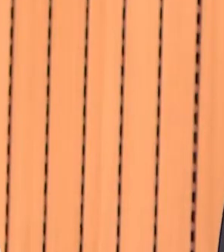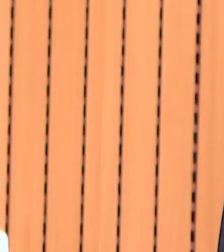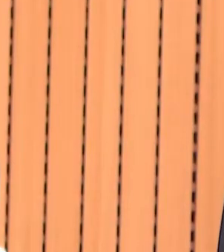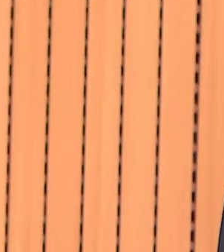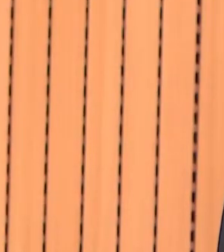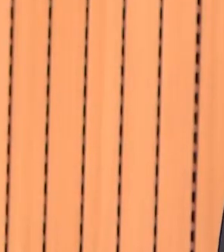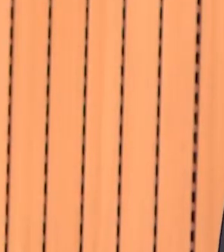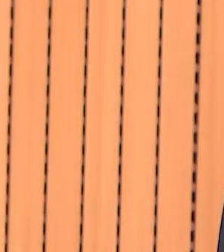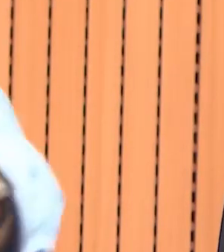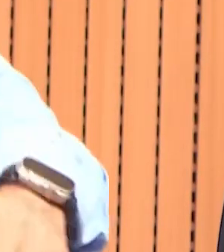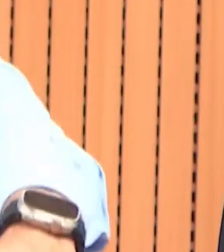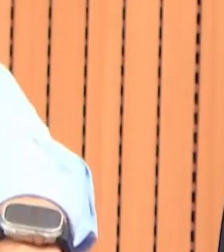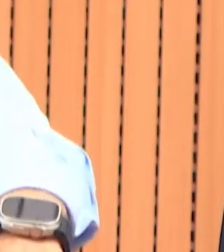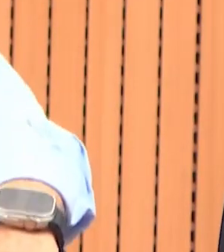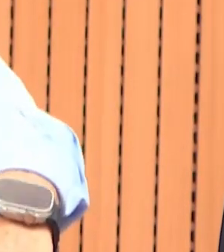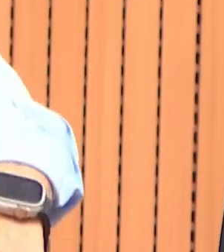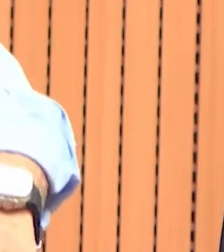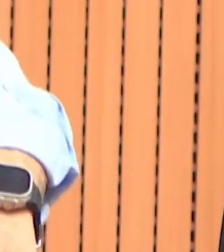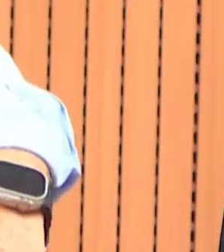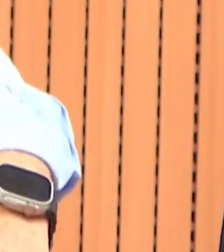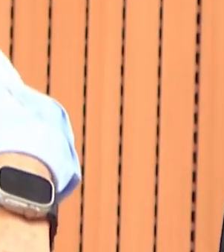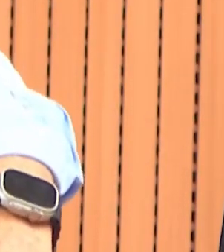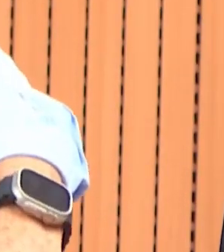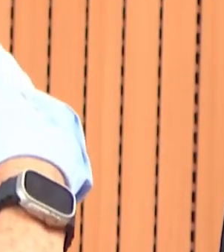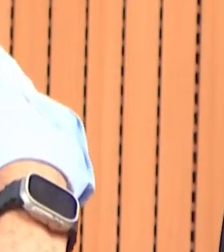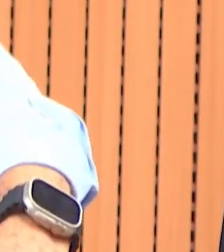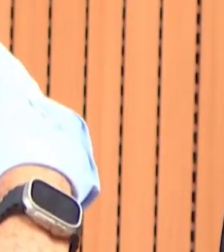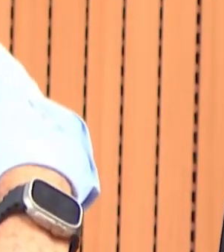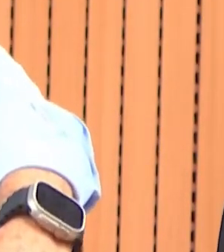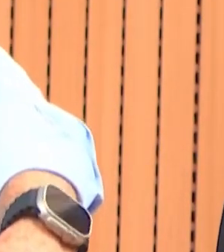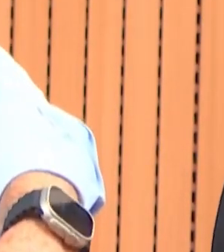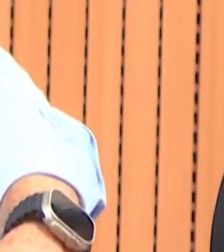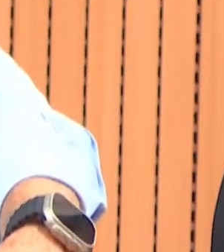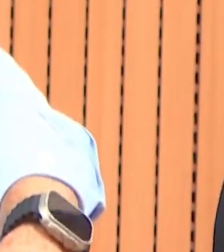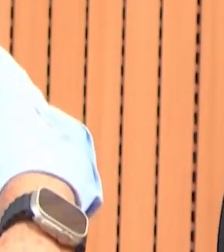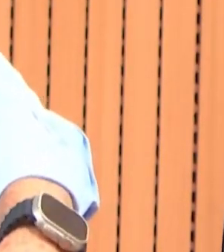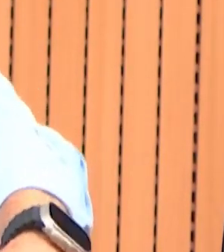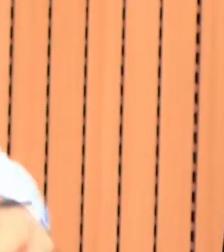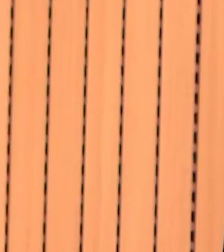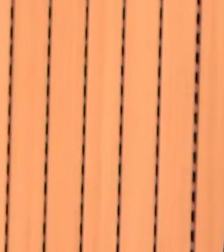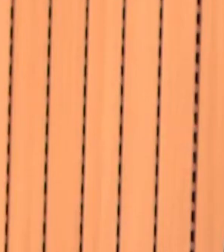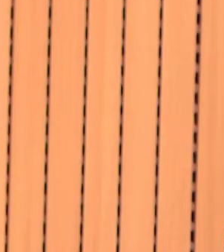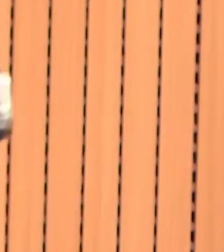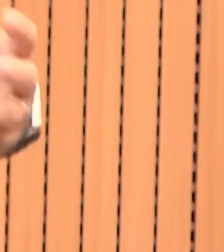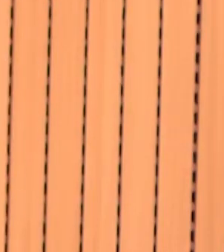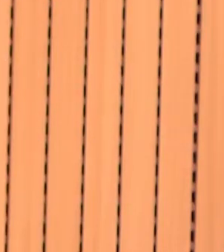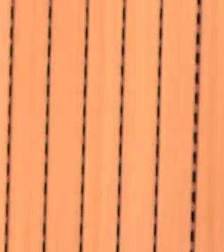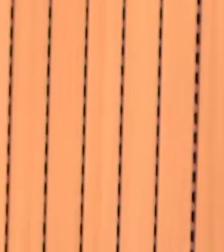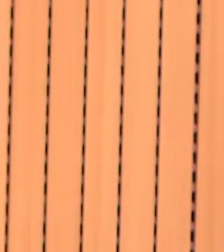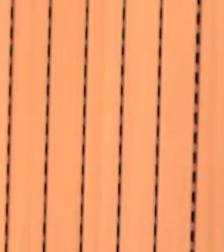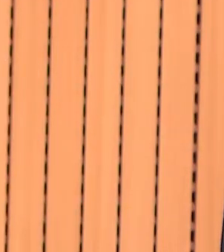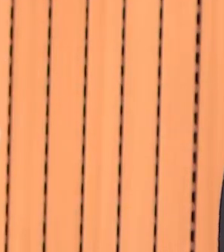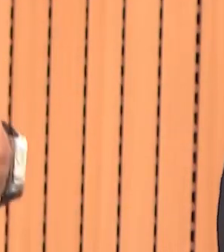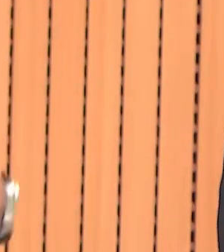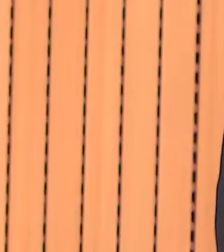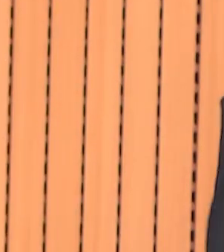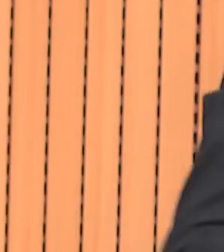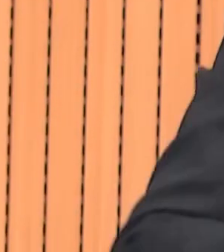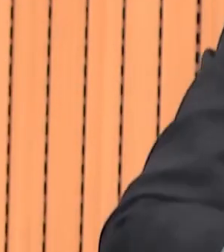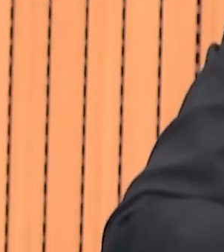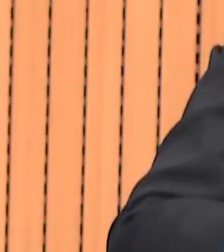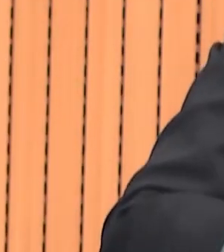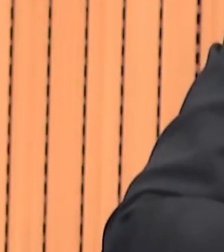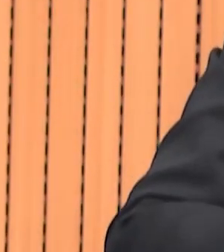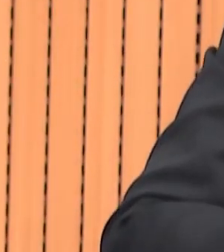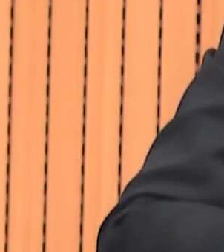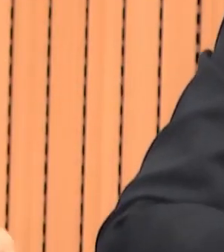né, de toda essa equipe que vocês têm, existe aí toda uma sinalização de mudanças, de